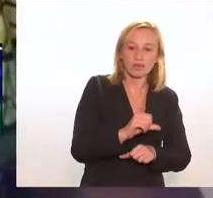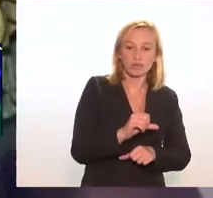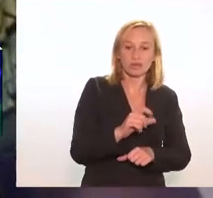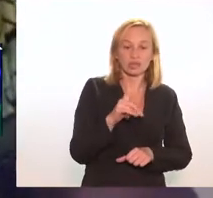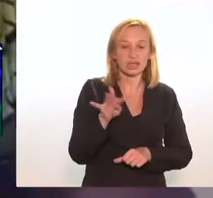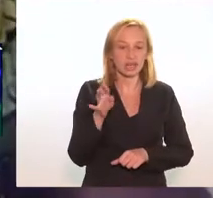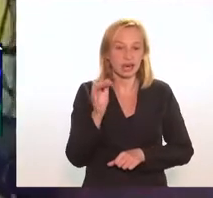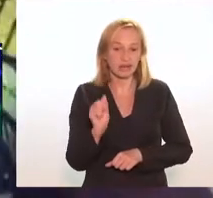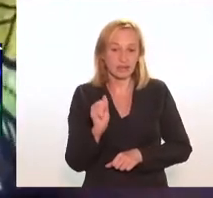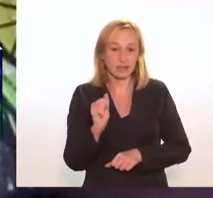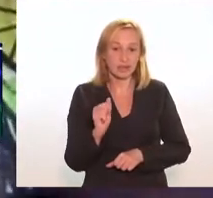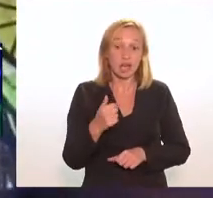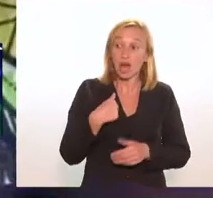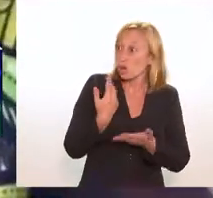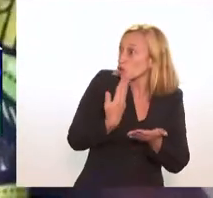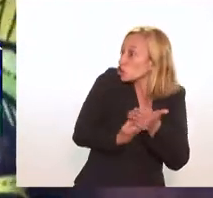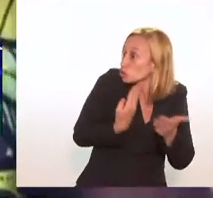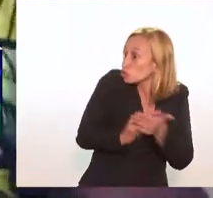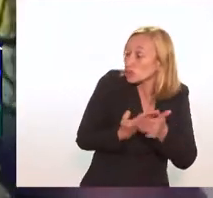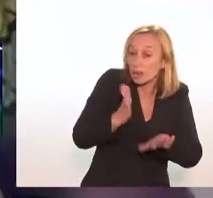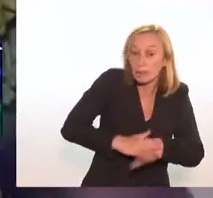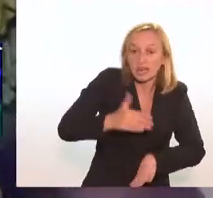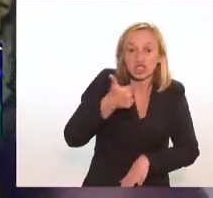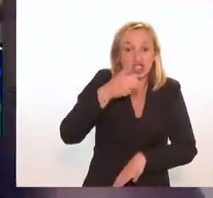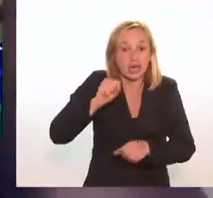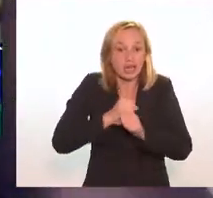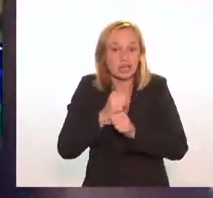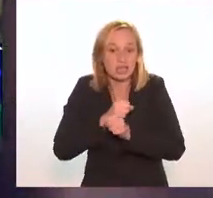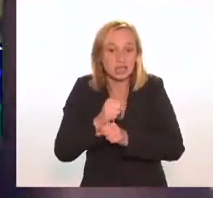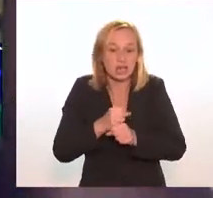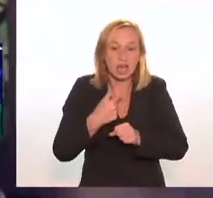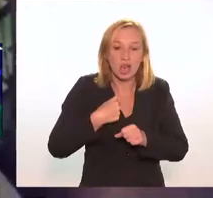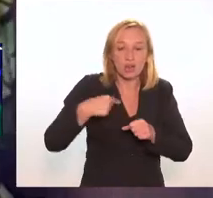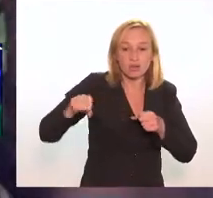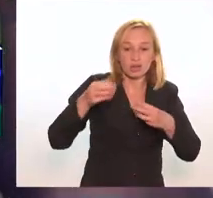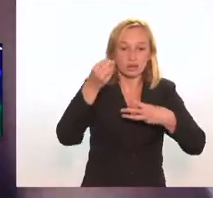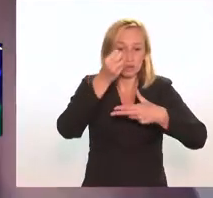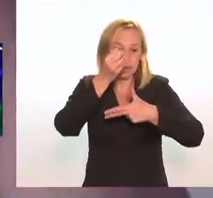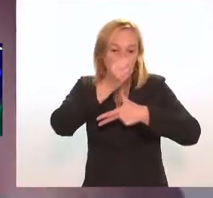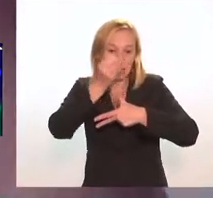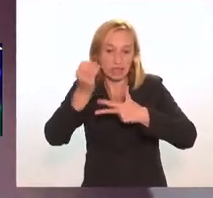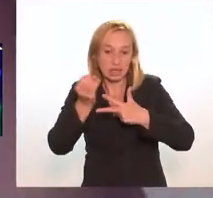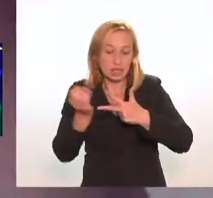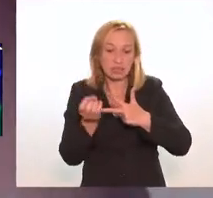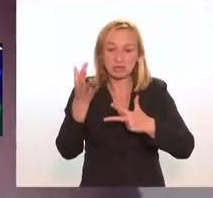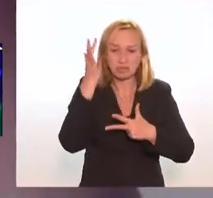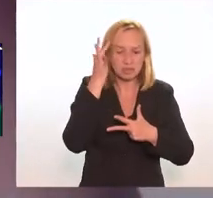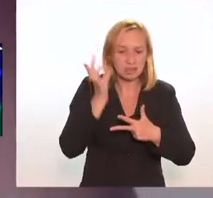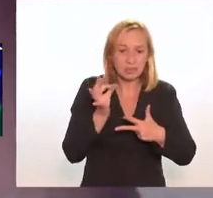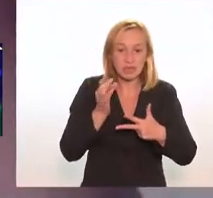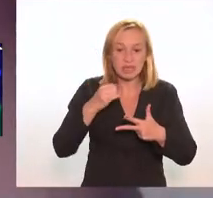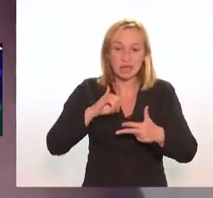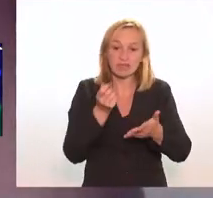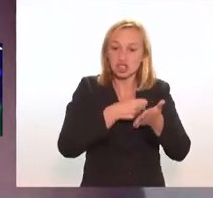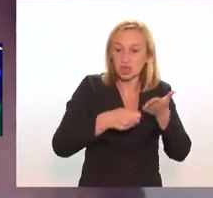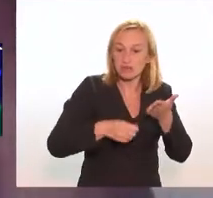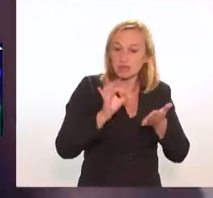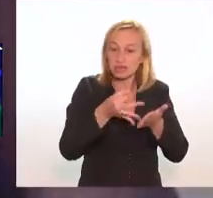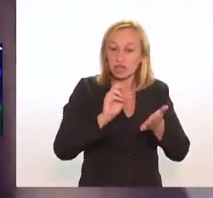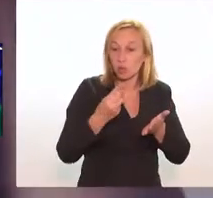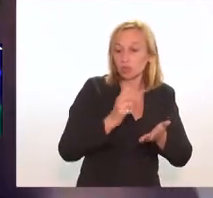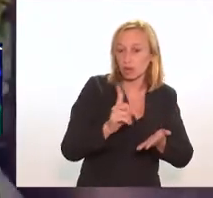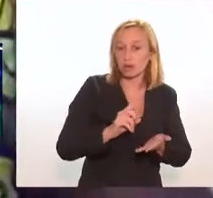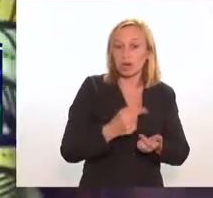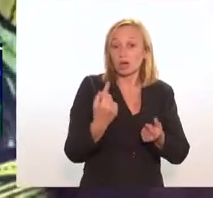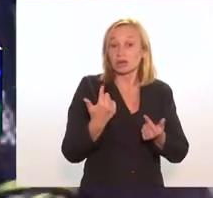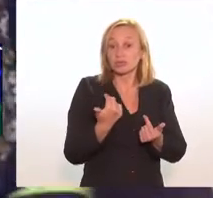ortográfica. Gente, eu estudei mais de 10 anos e eu fui fazer um Enem que eu não tinha certeza se eu estava escrevendo dentro da norma culta, porque